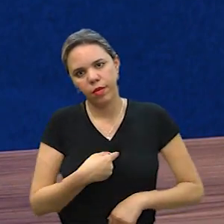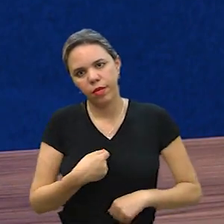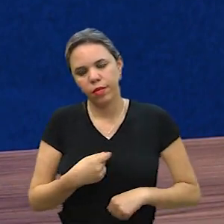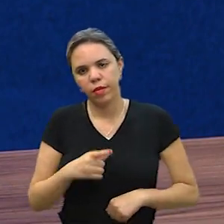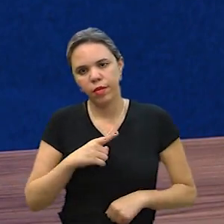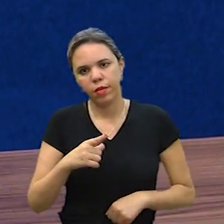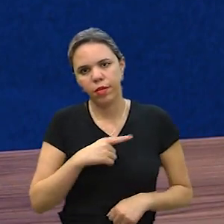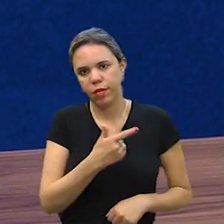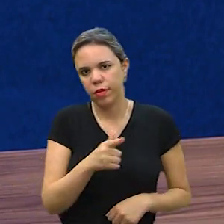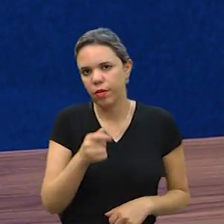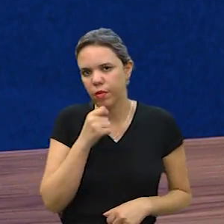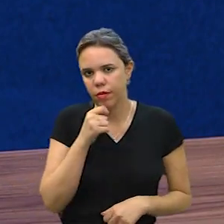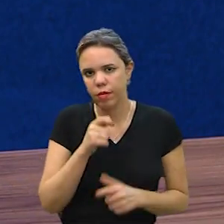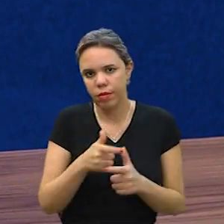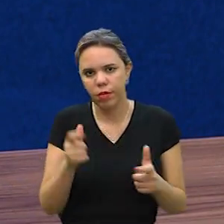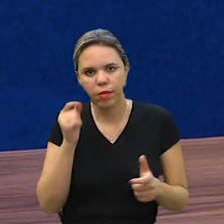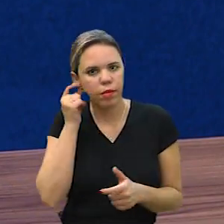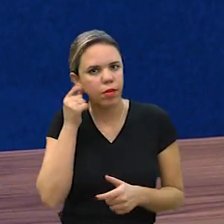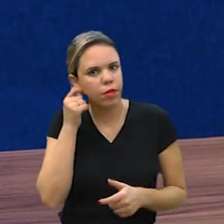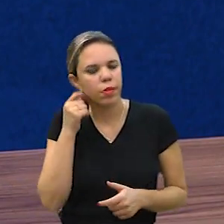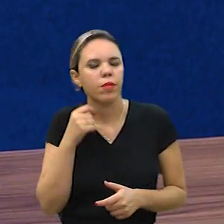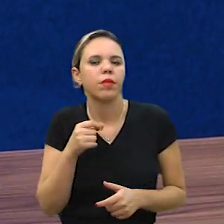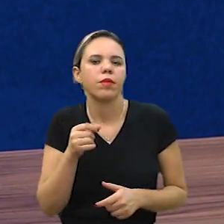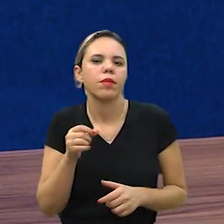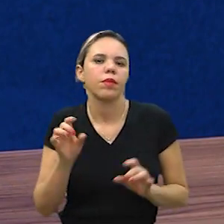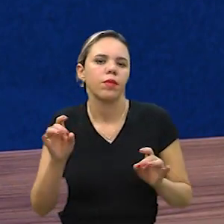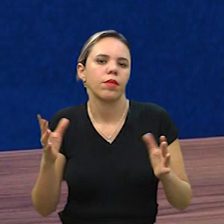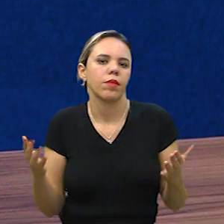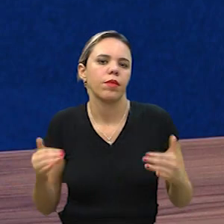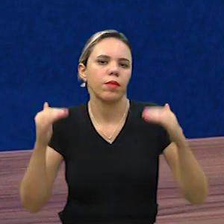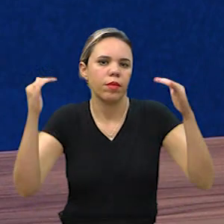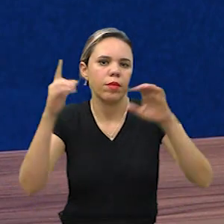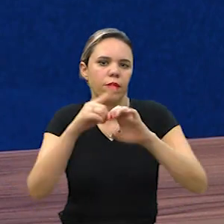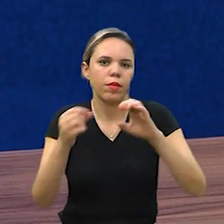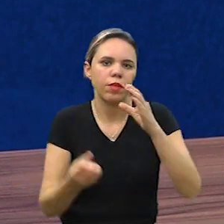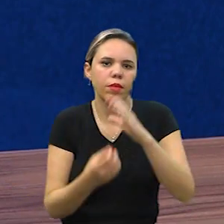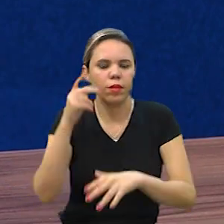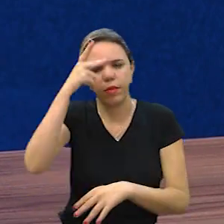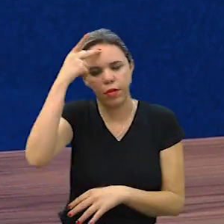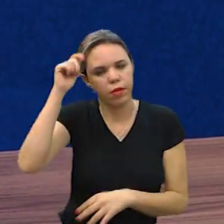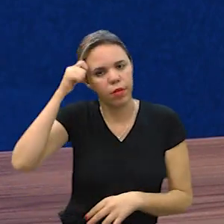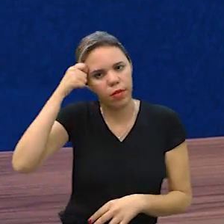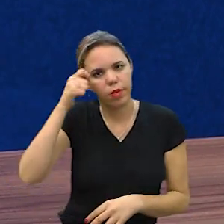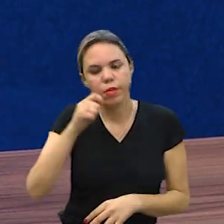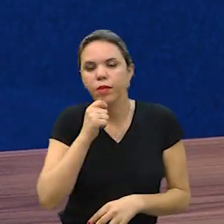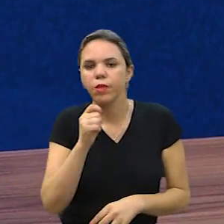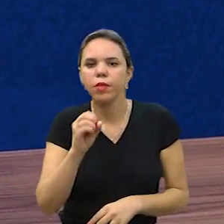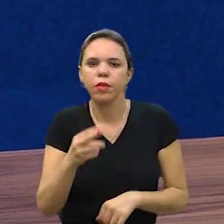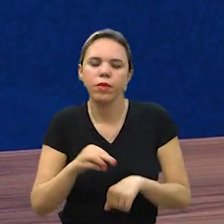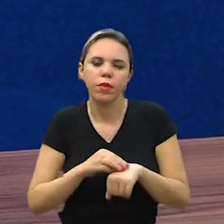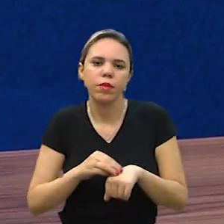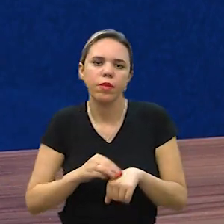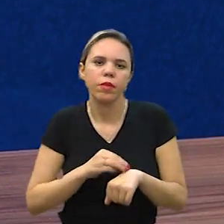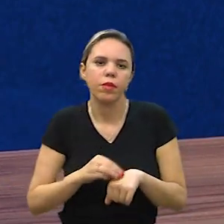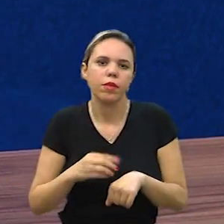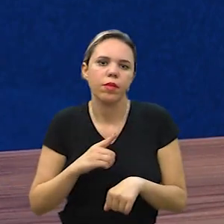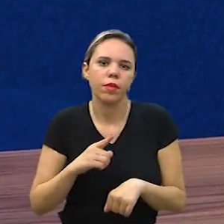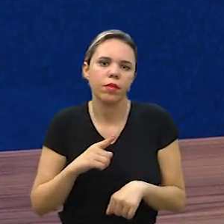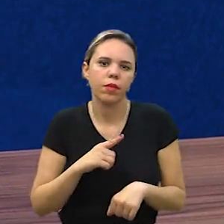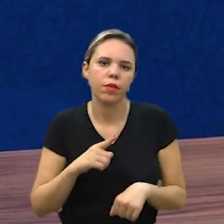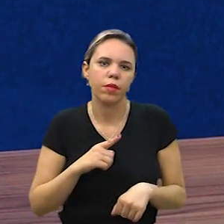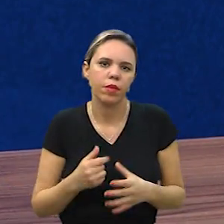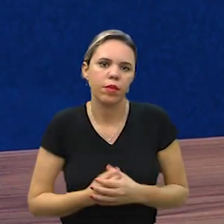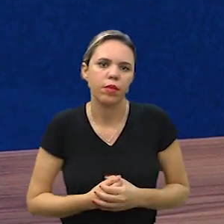nós ainda não temos, assim, grandes cases de empreendedores negros ou pardos. A gente